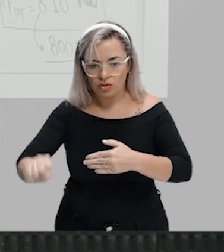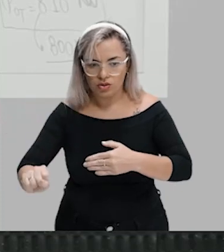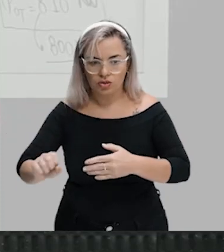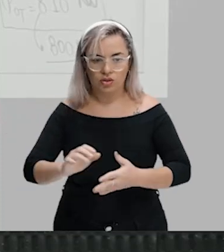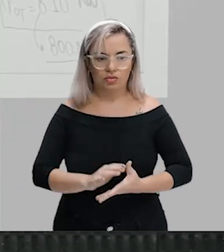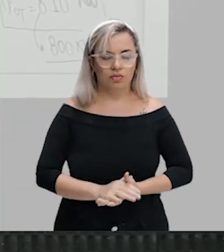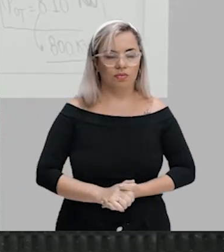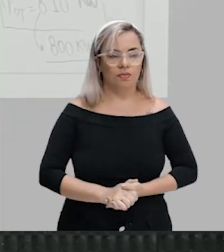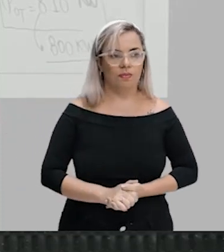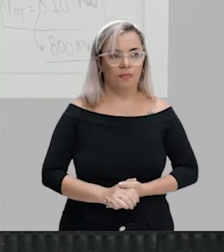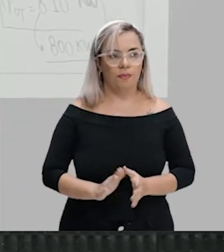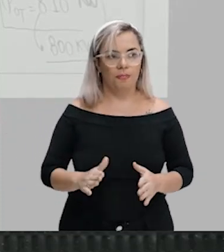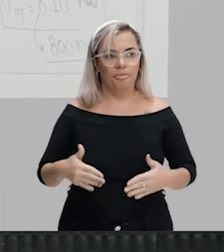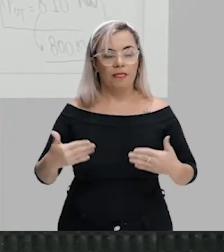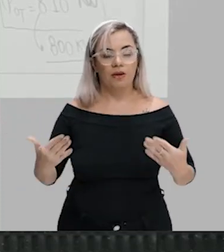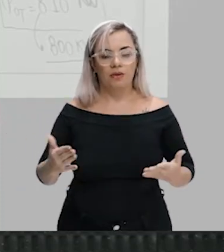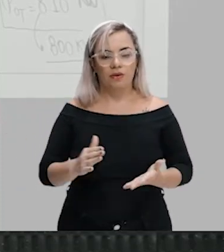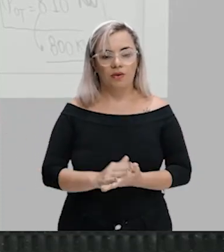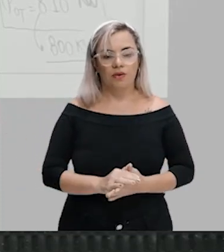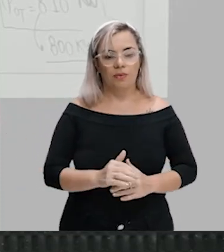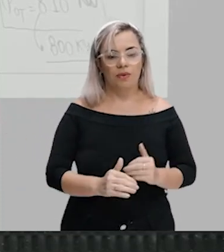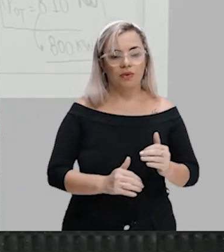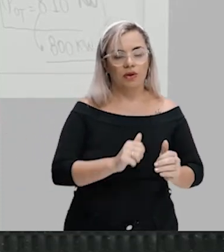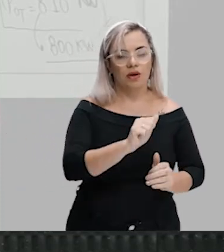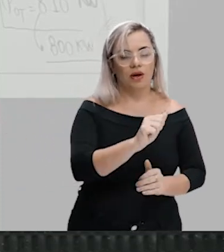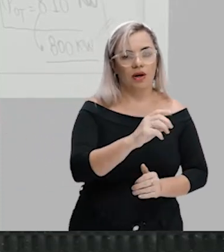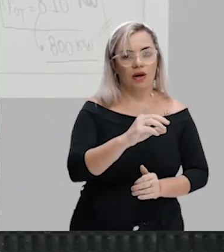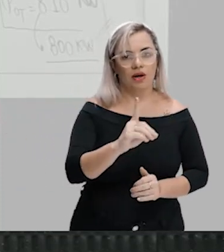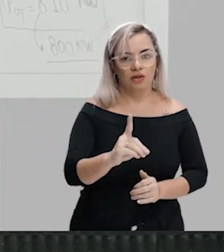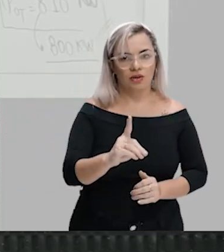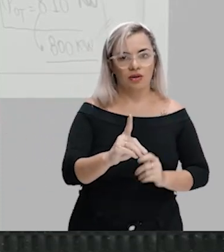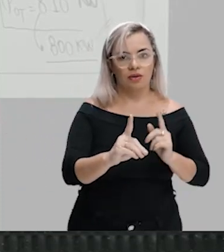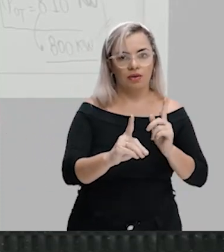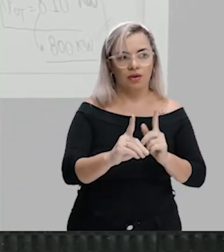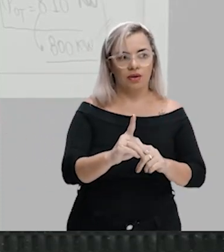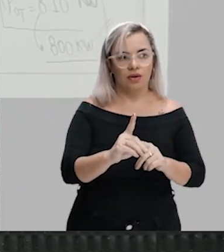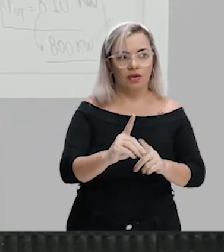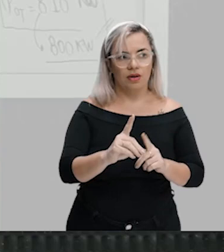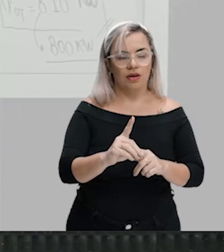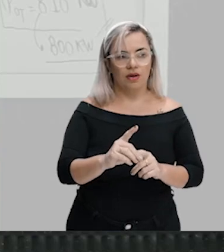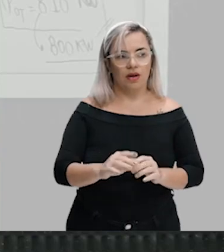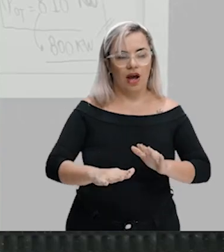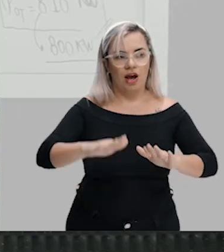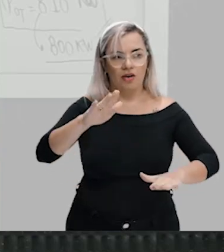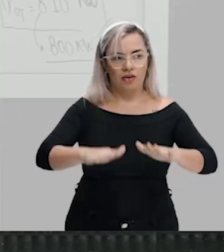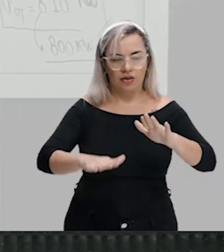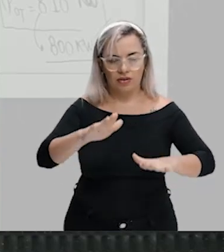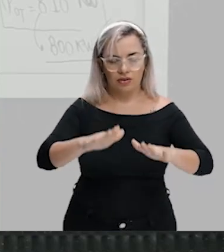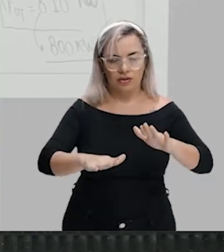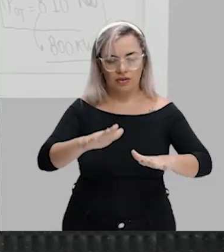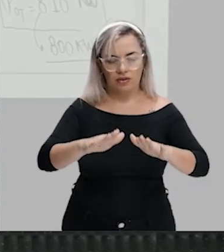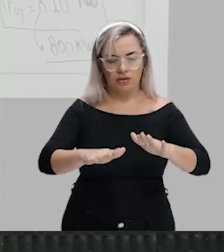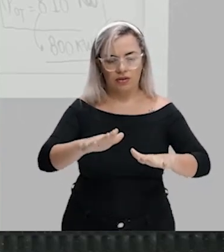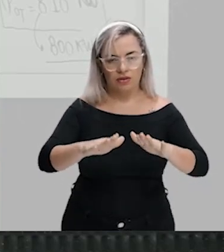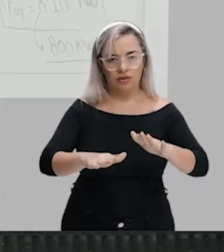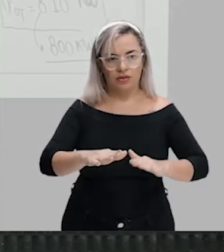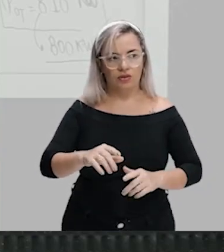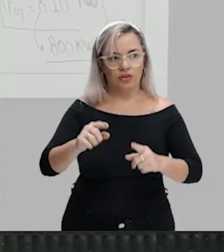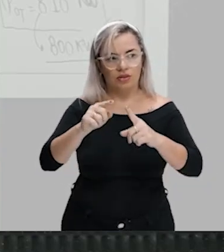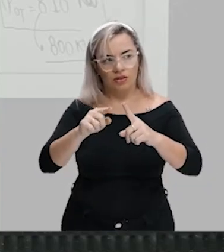variação da energia interna ela é igual a menos o trabalho. Certo? Isso quer dizer o